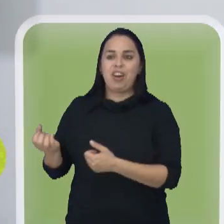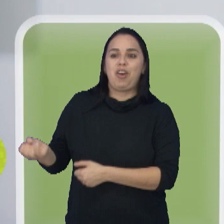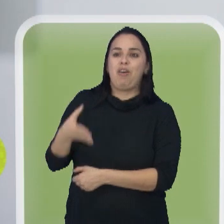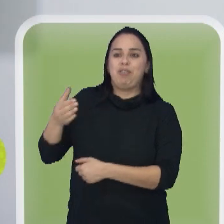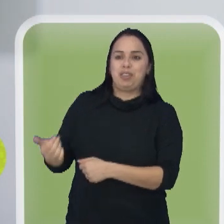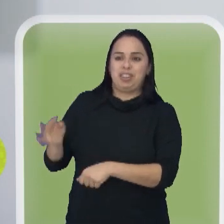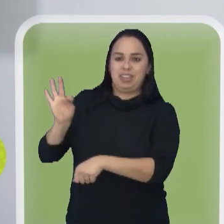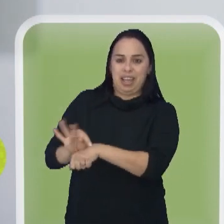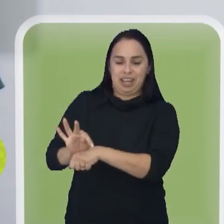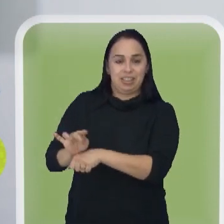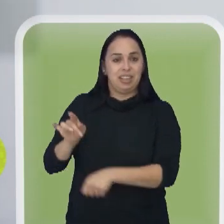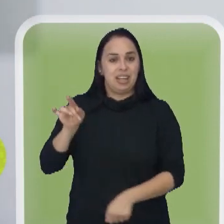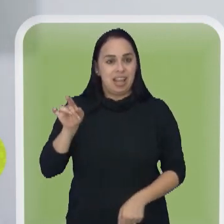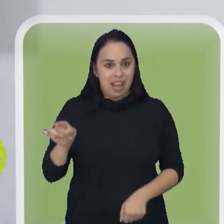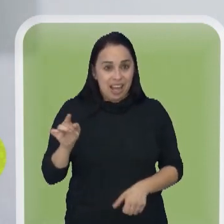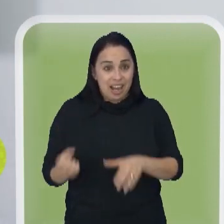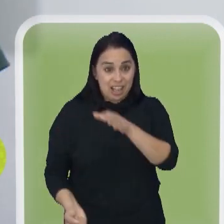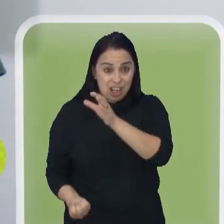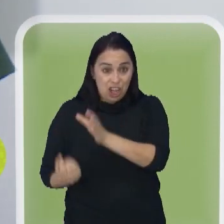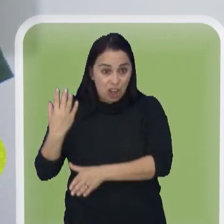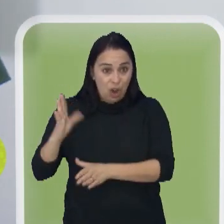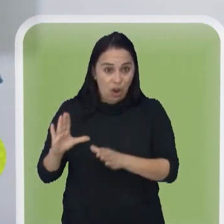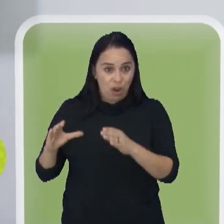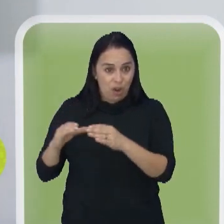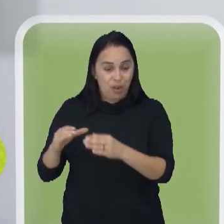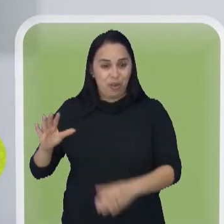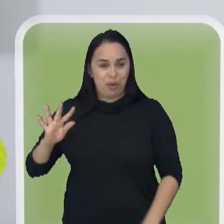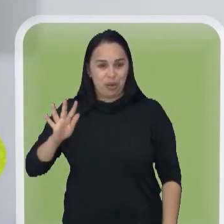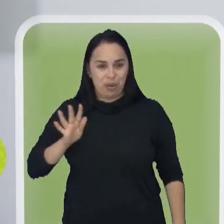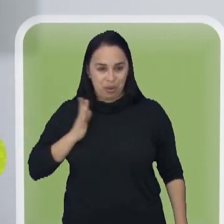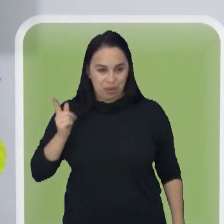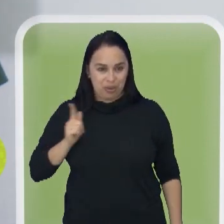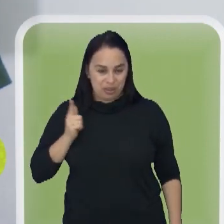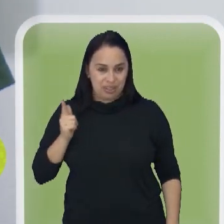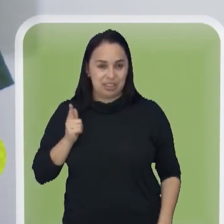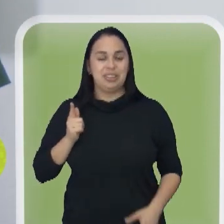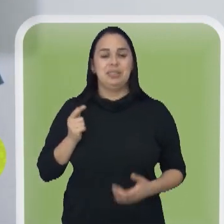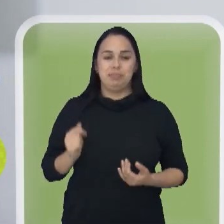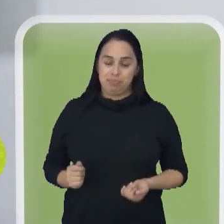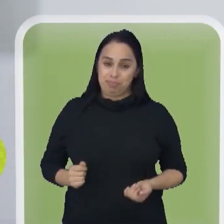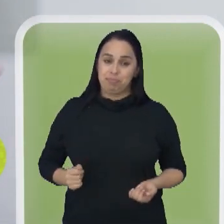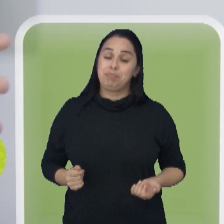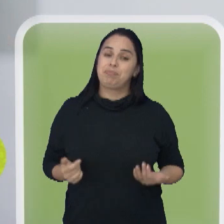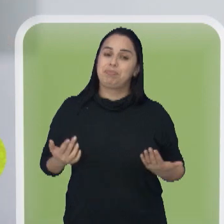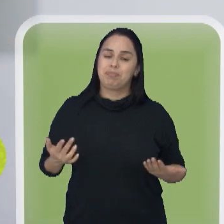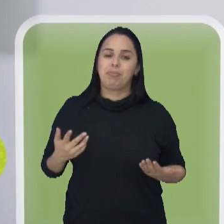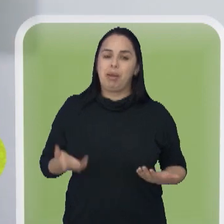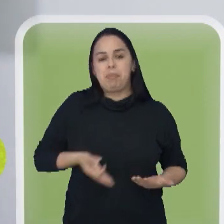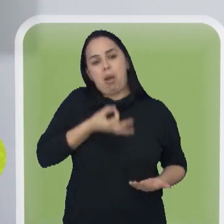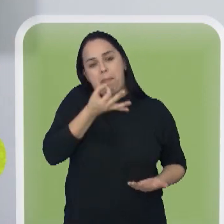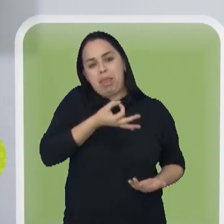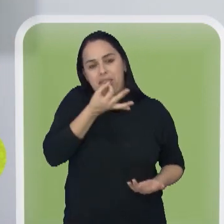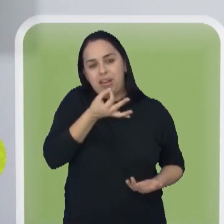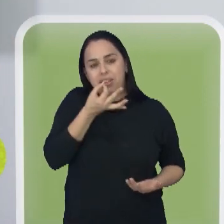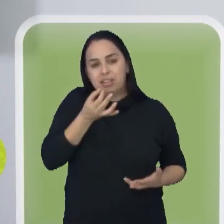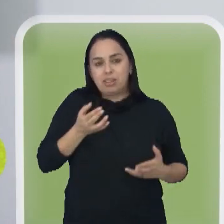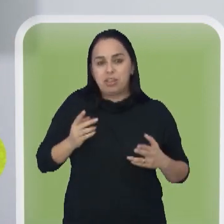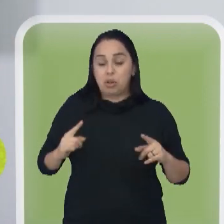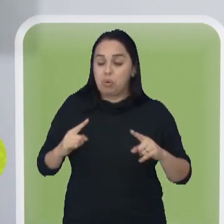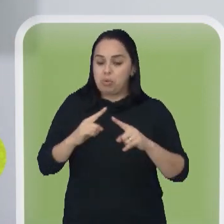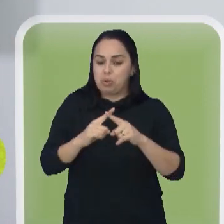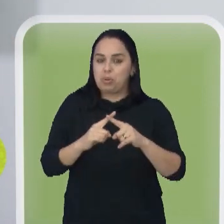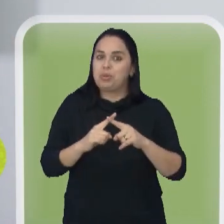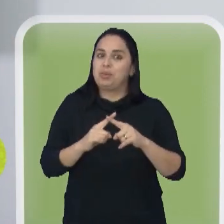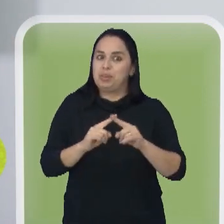Dado, que é o fundador do Mantiqueira, né? Tem isso também, o criador da cartilha e da filosofia do Mantiqueira. E acho que, assim, vai ser um jogo curioso